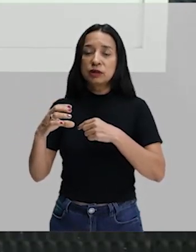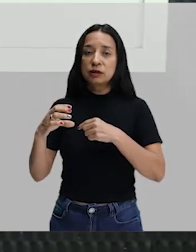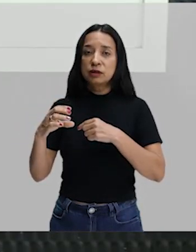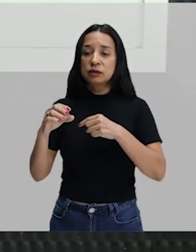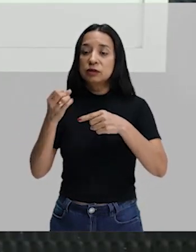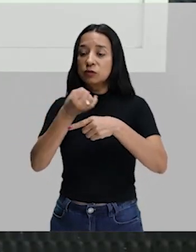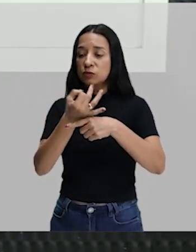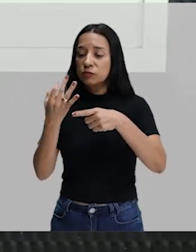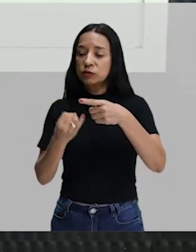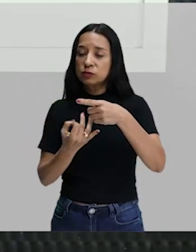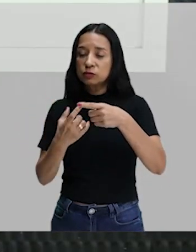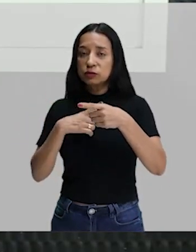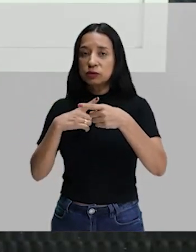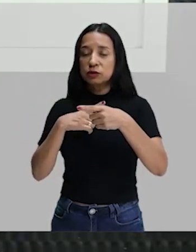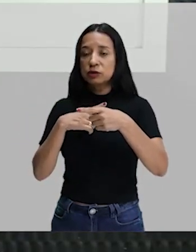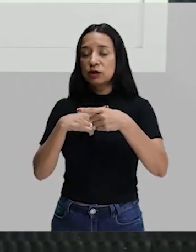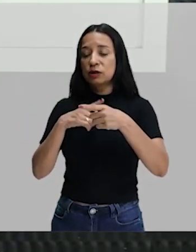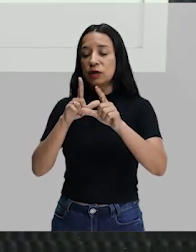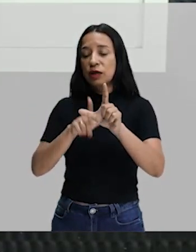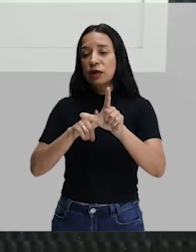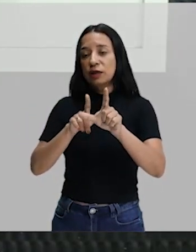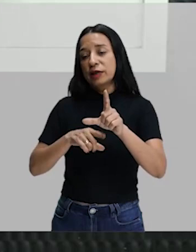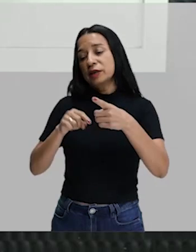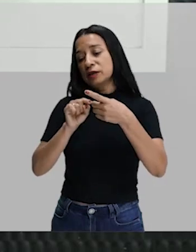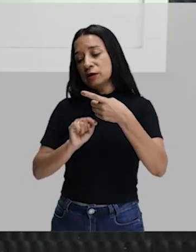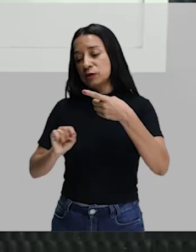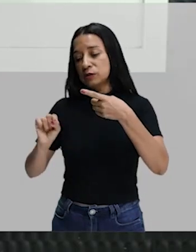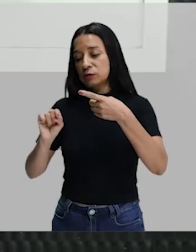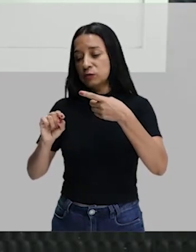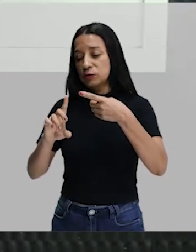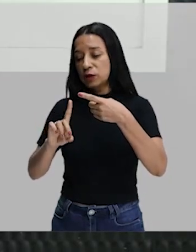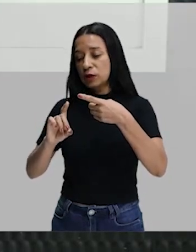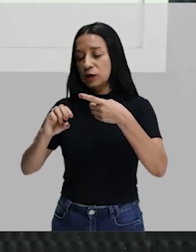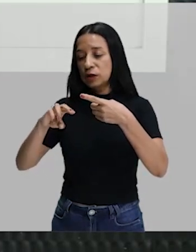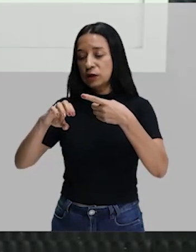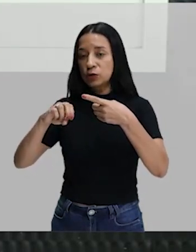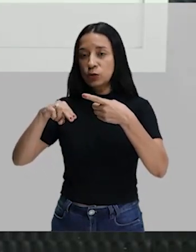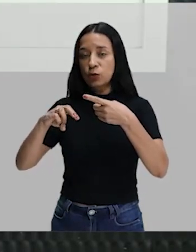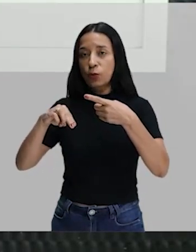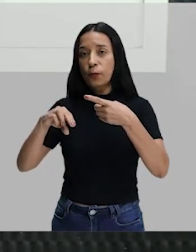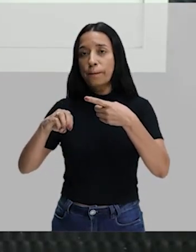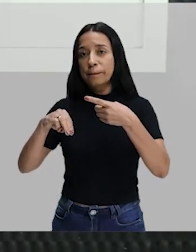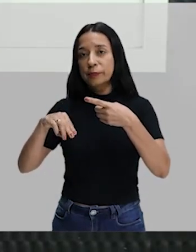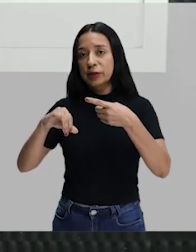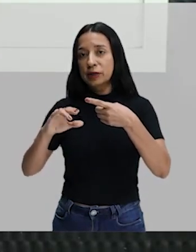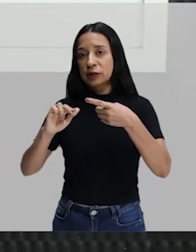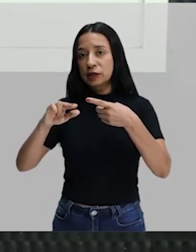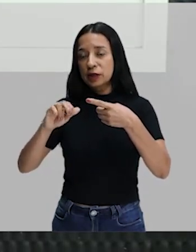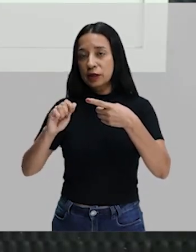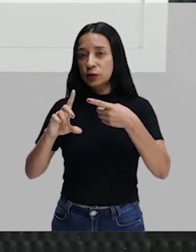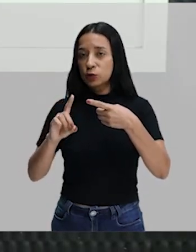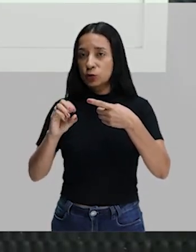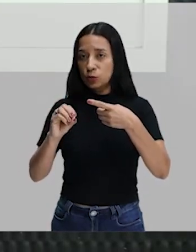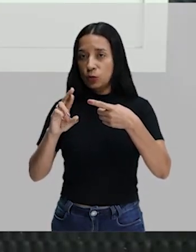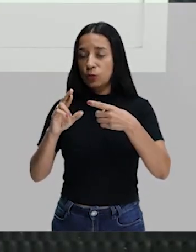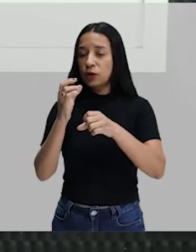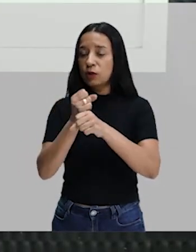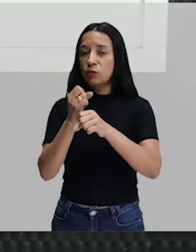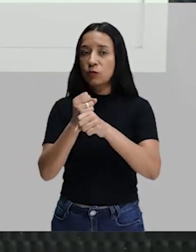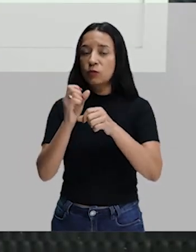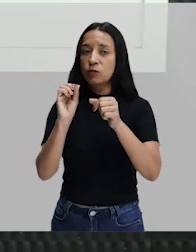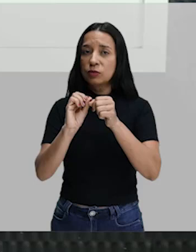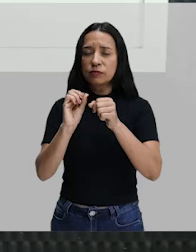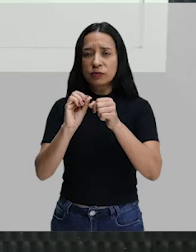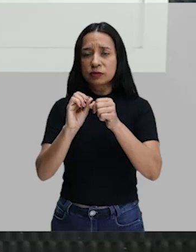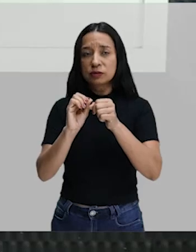no denominador, você calcula fazendo o produto dos numeradores, dos denominadores. Tá? Aí, como é que